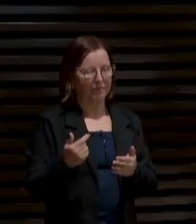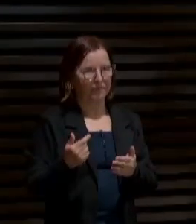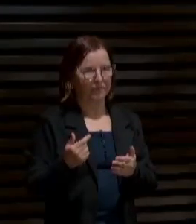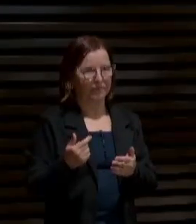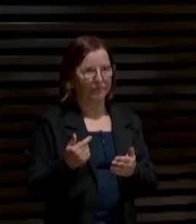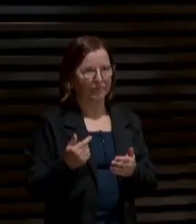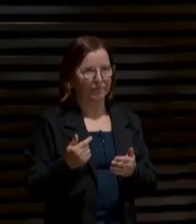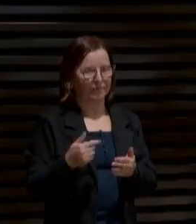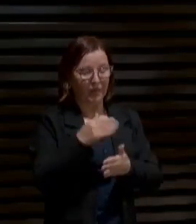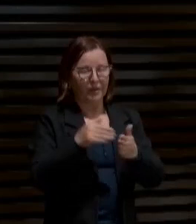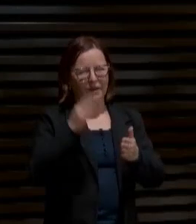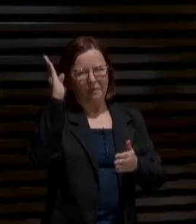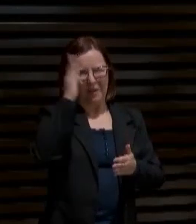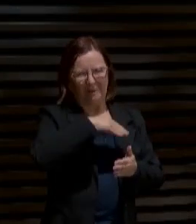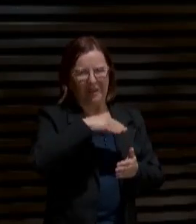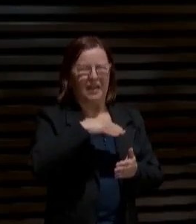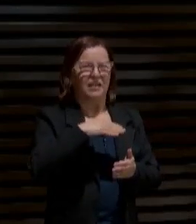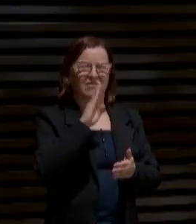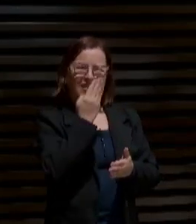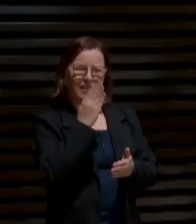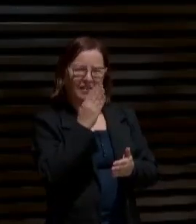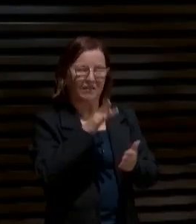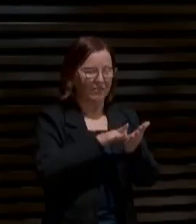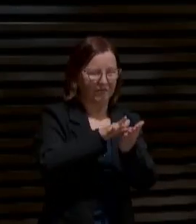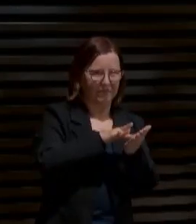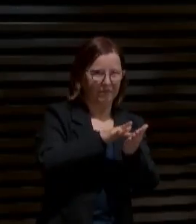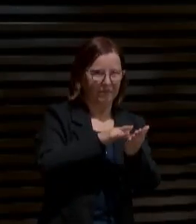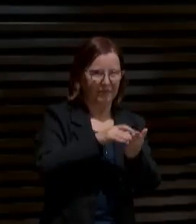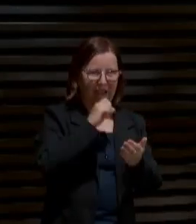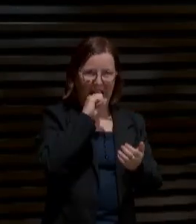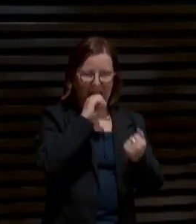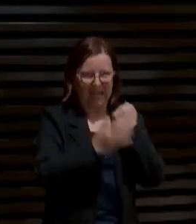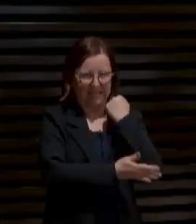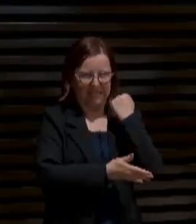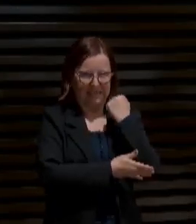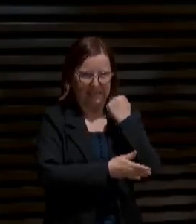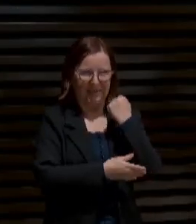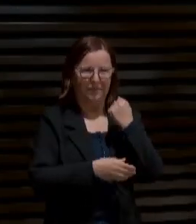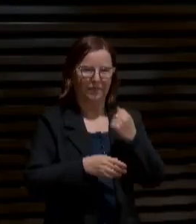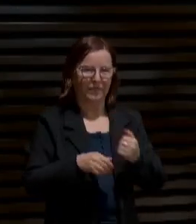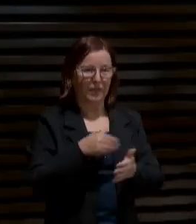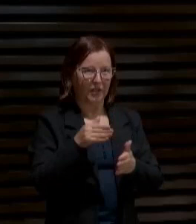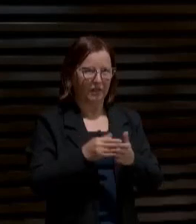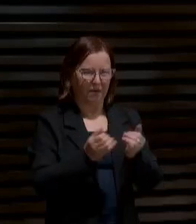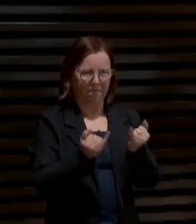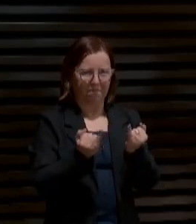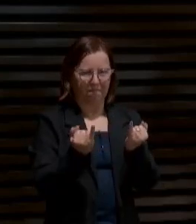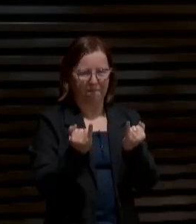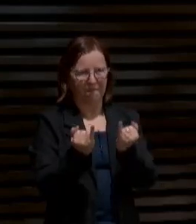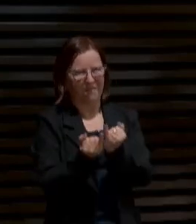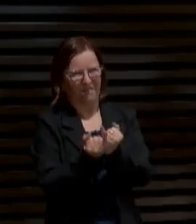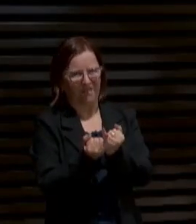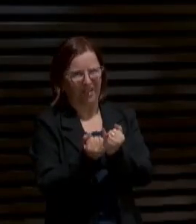toda maldade Todo engano hipocrisia e inveja bem como todo tipo de